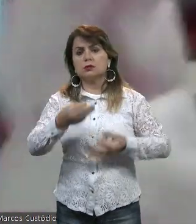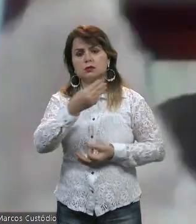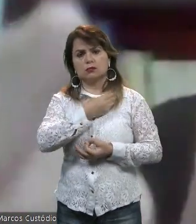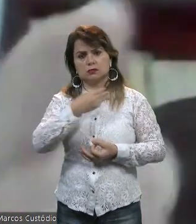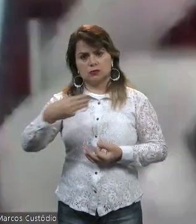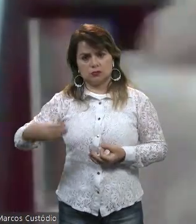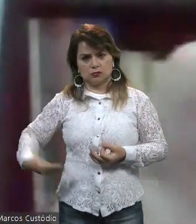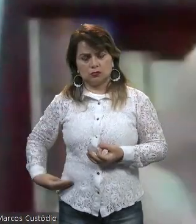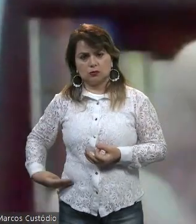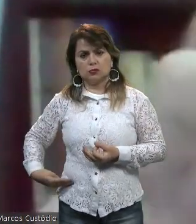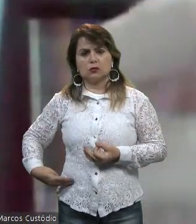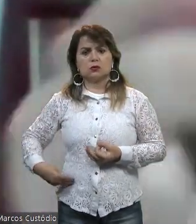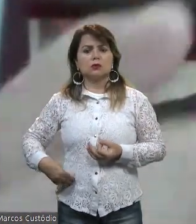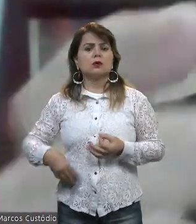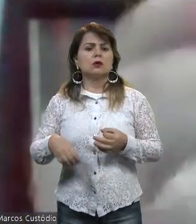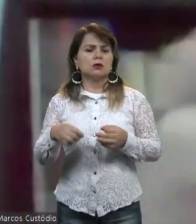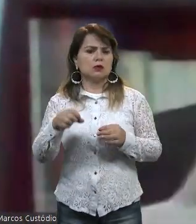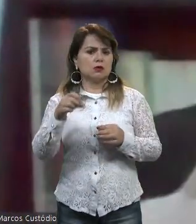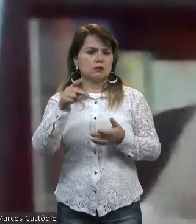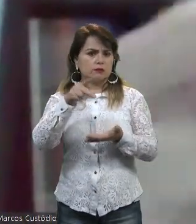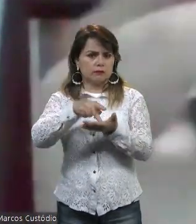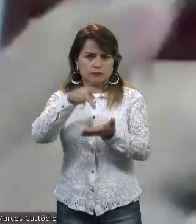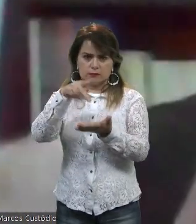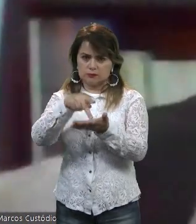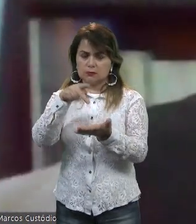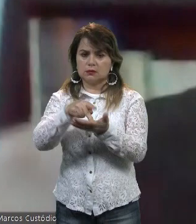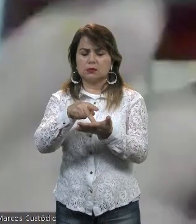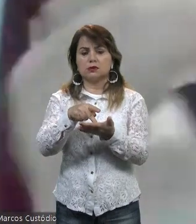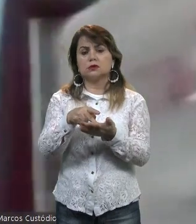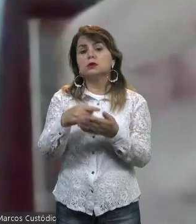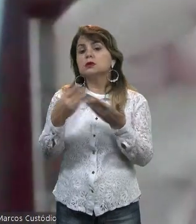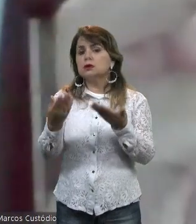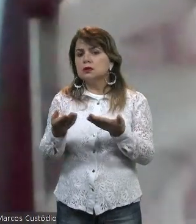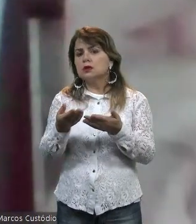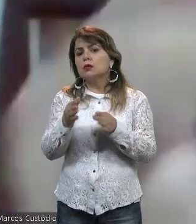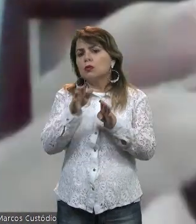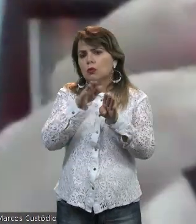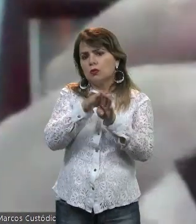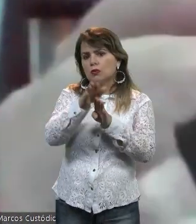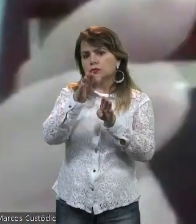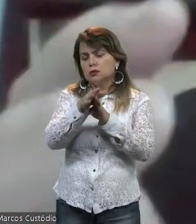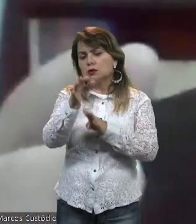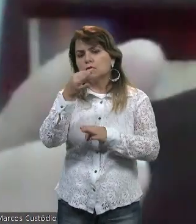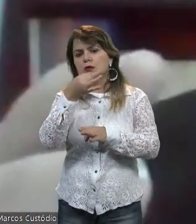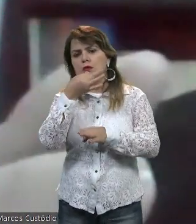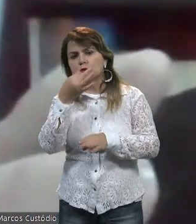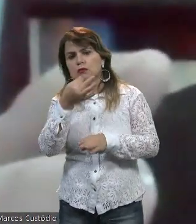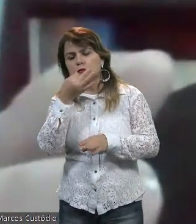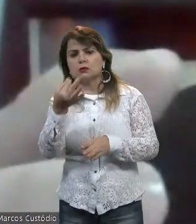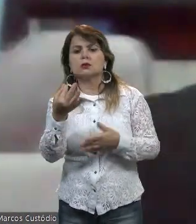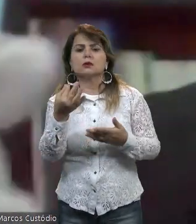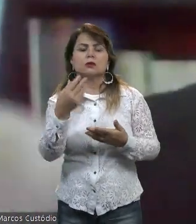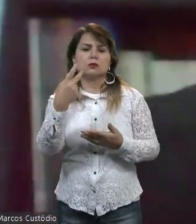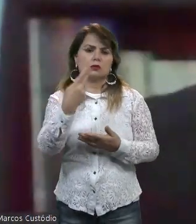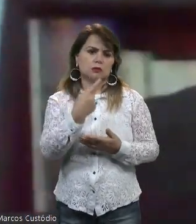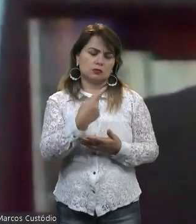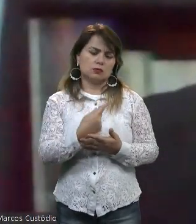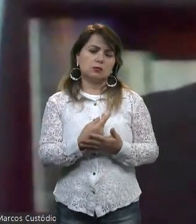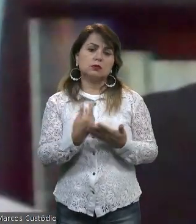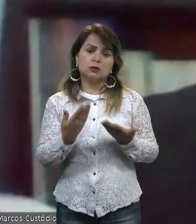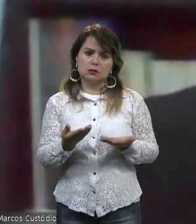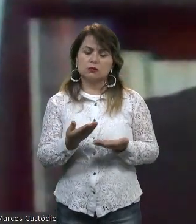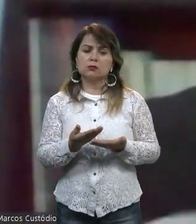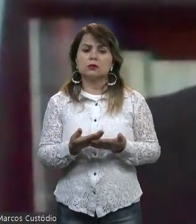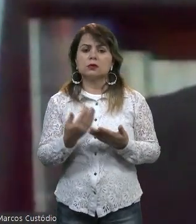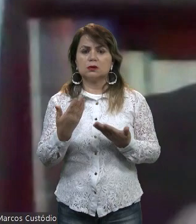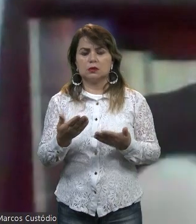esse caráter muito mais de conselho, mais de opinião. Então, eu acho muito certo, Vossa Excelência, a nosso pedido e com a